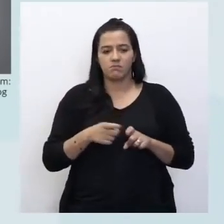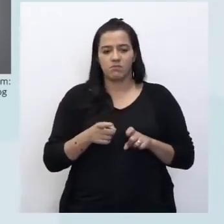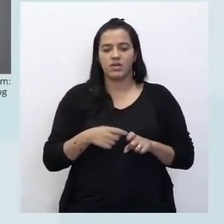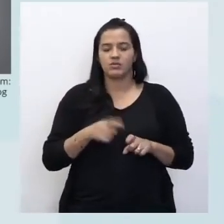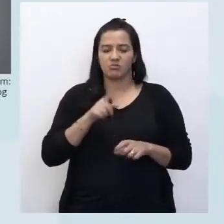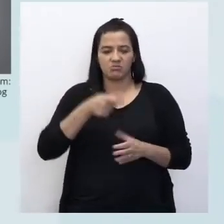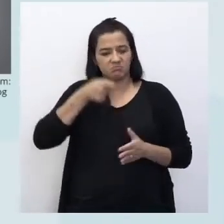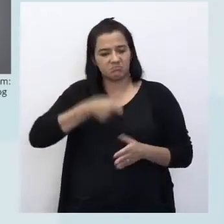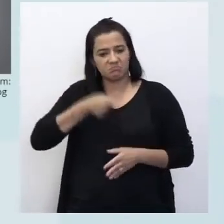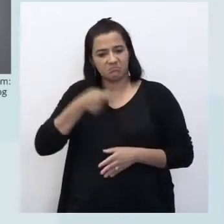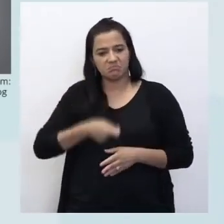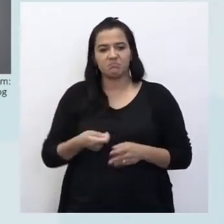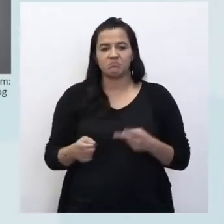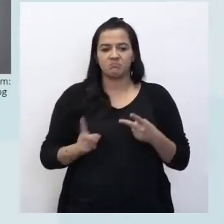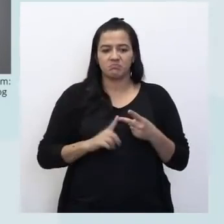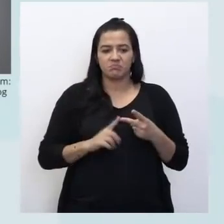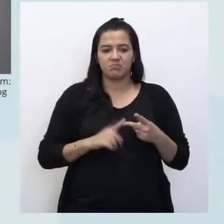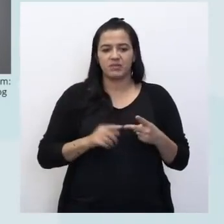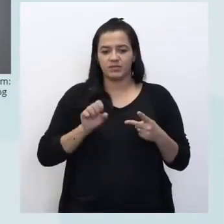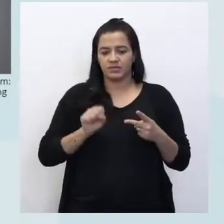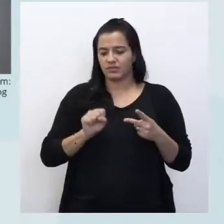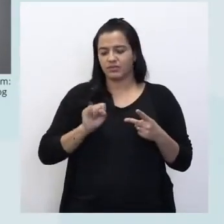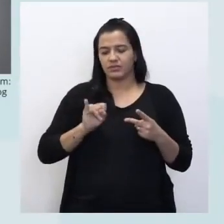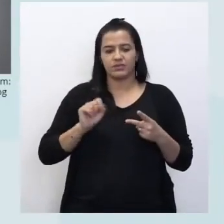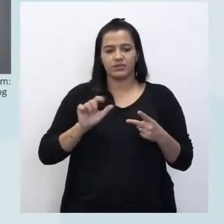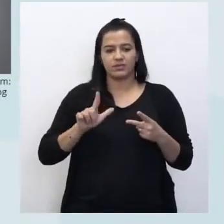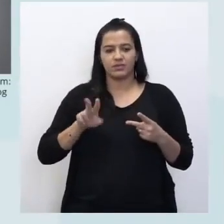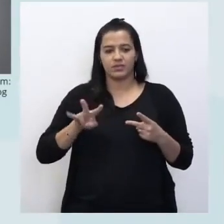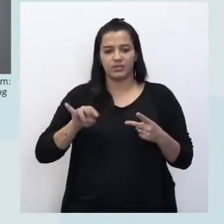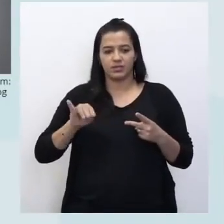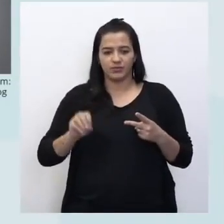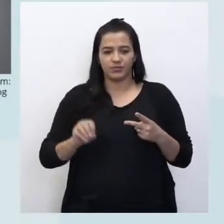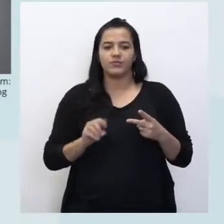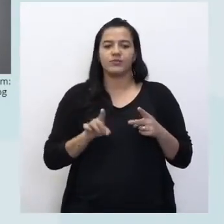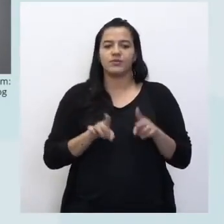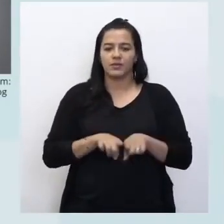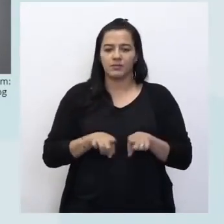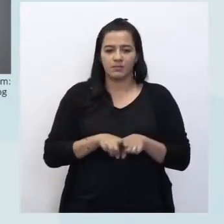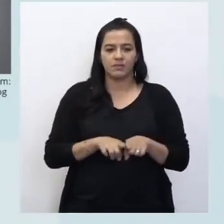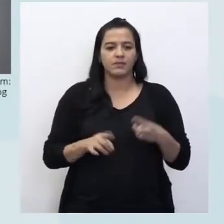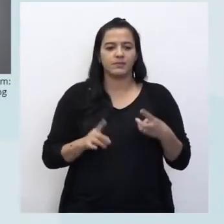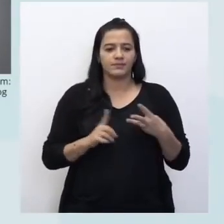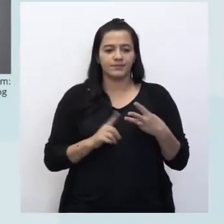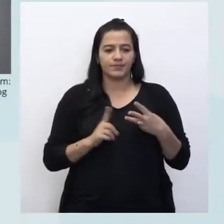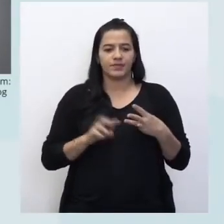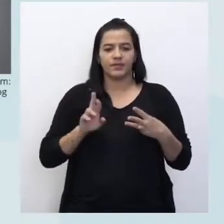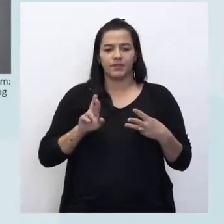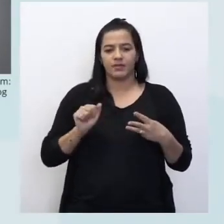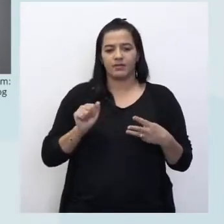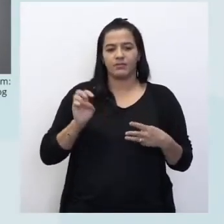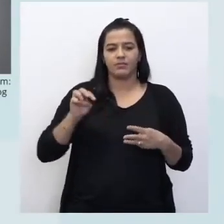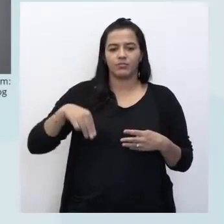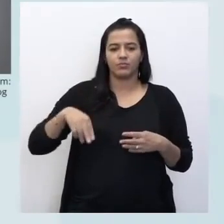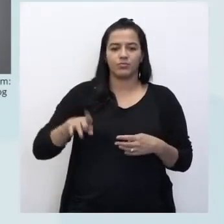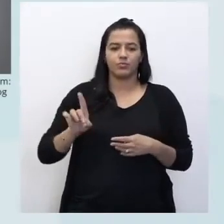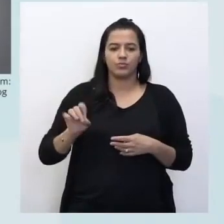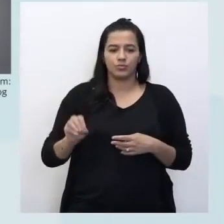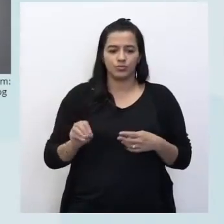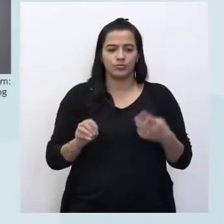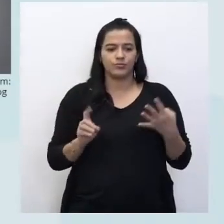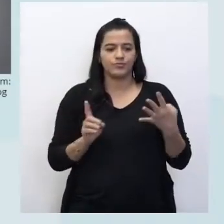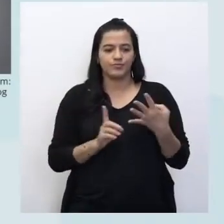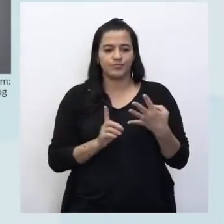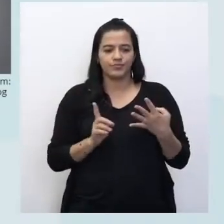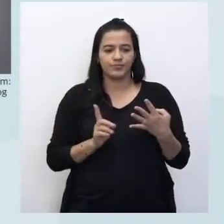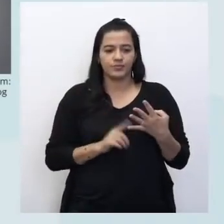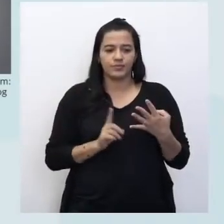eugenia. Silvio Romero, escritor, também defendia a eugenia. Raimundo Nina Rodrigues, cientista,